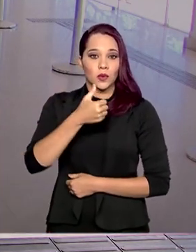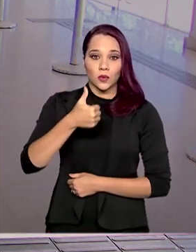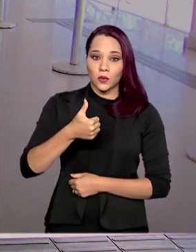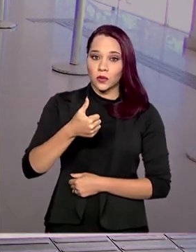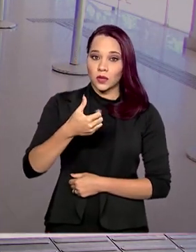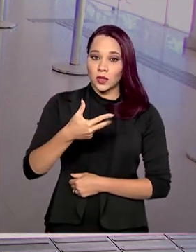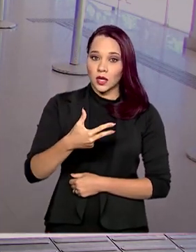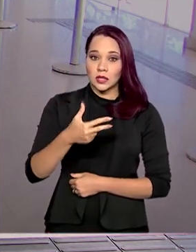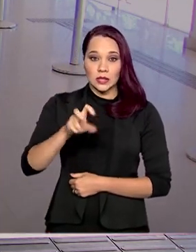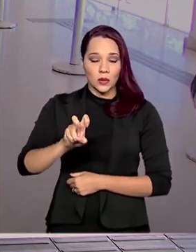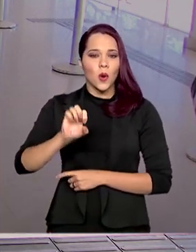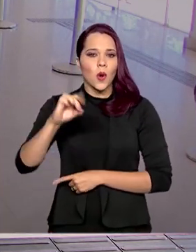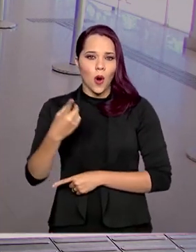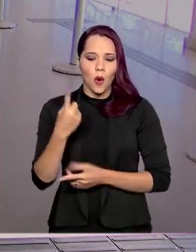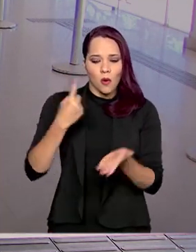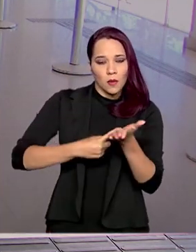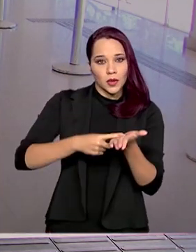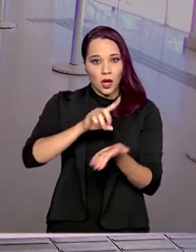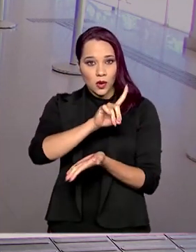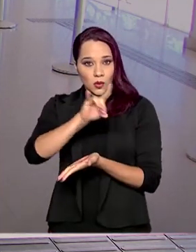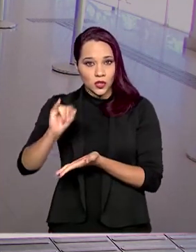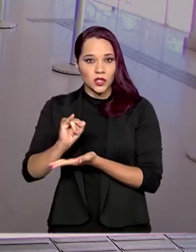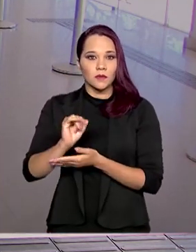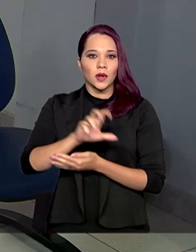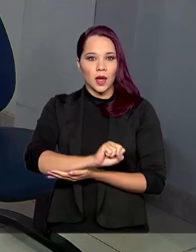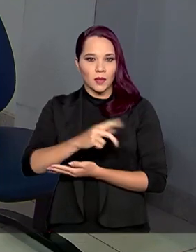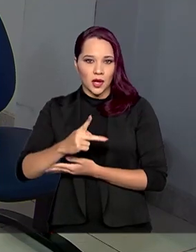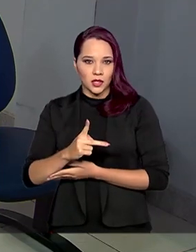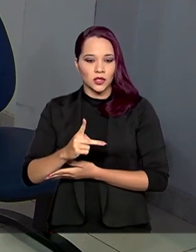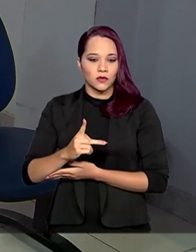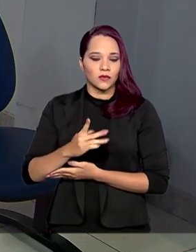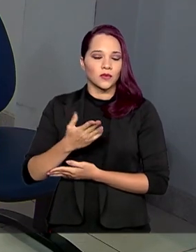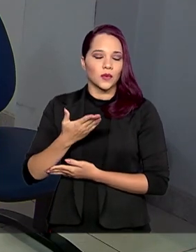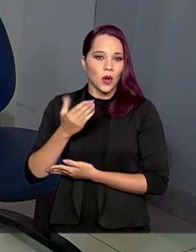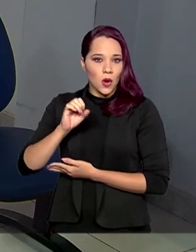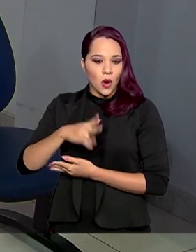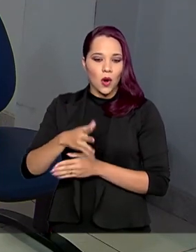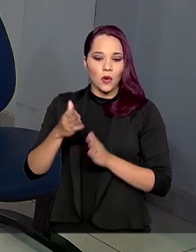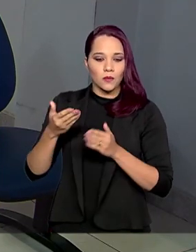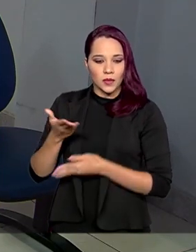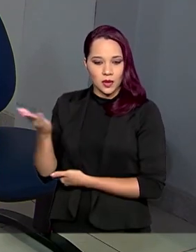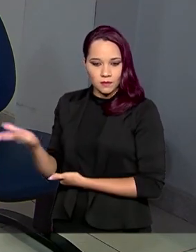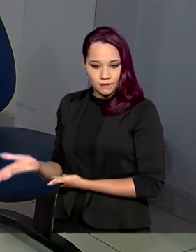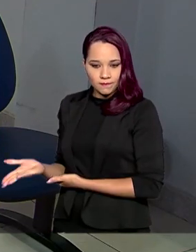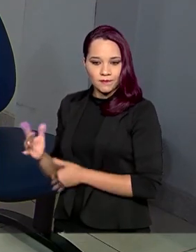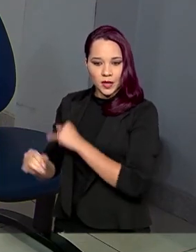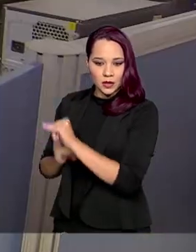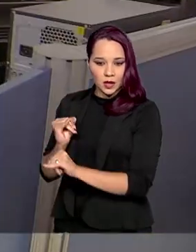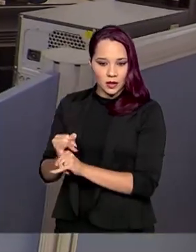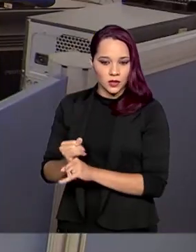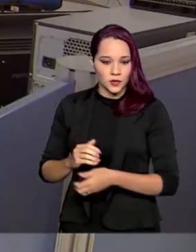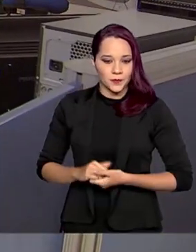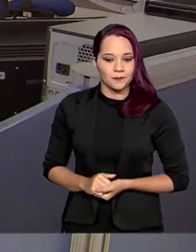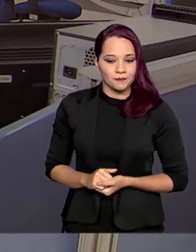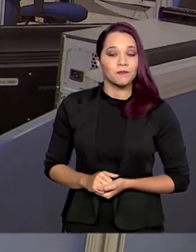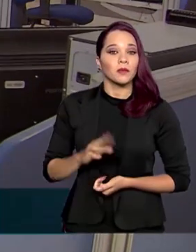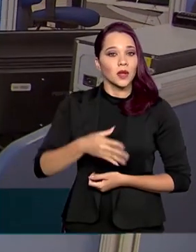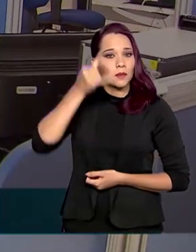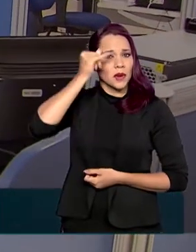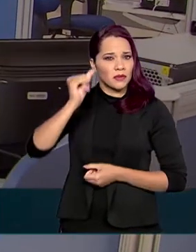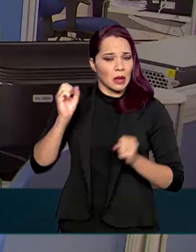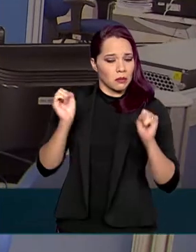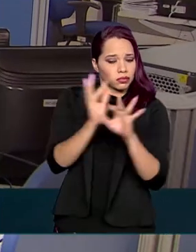ou agendar pelo aplicativo Meu INSS ou pela página da Previdência na internet. Para evitar